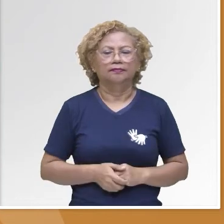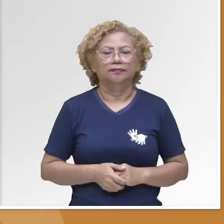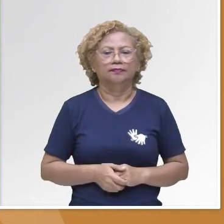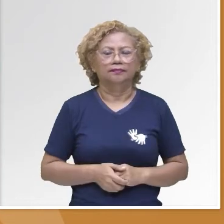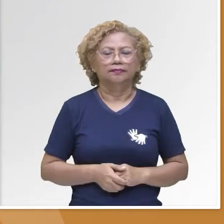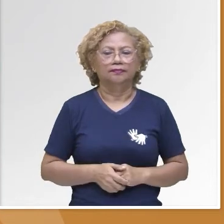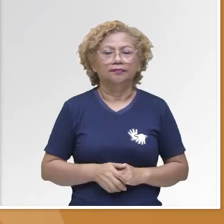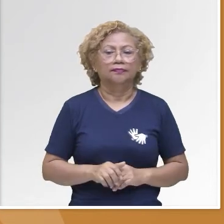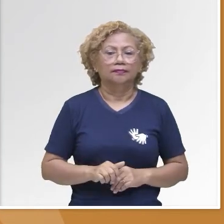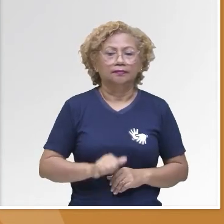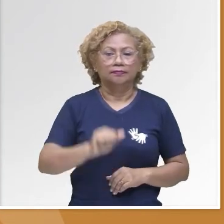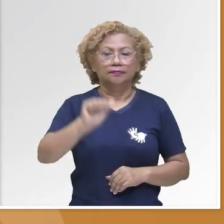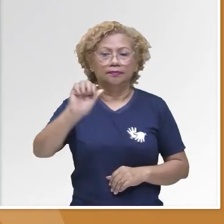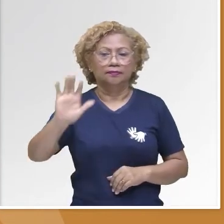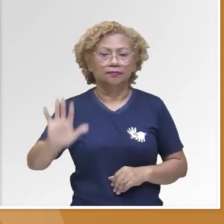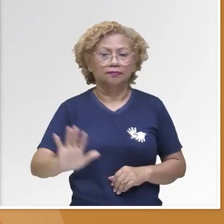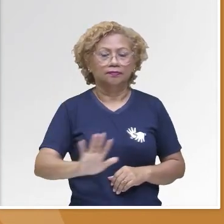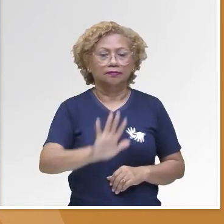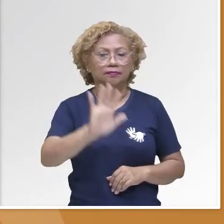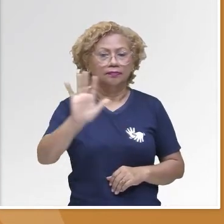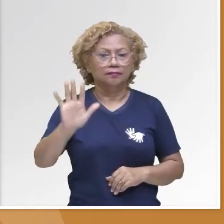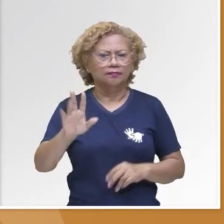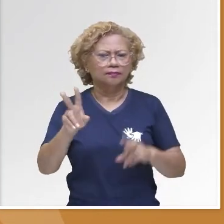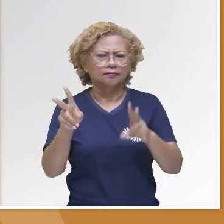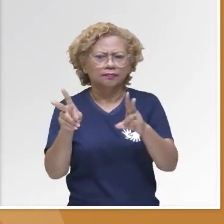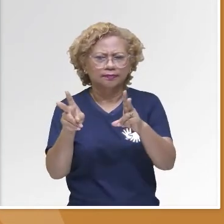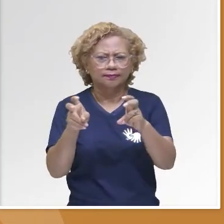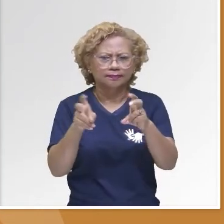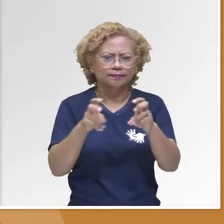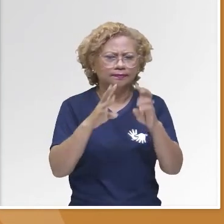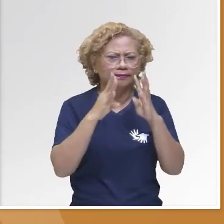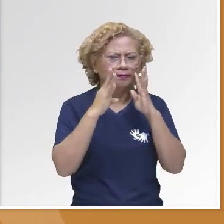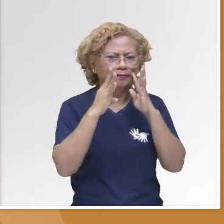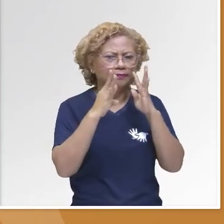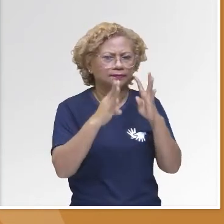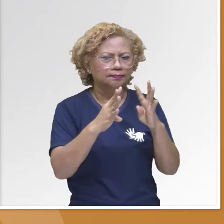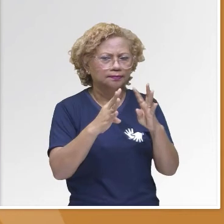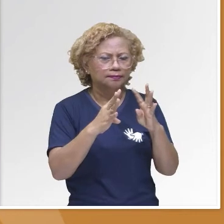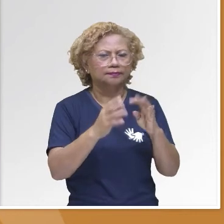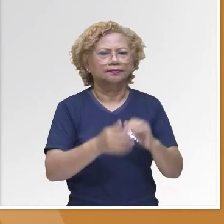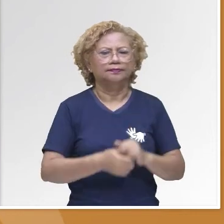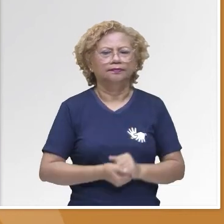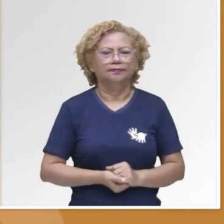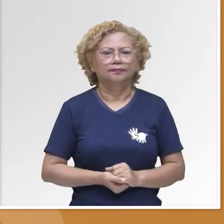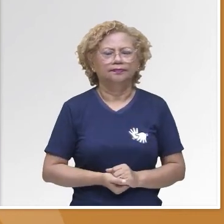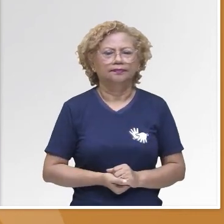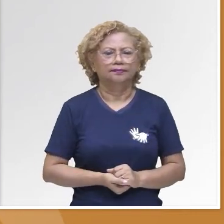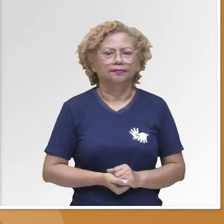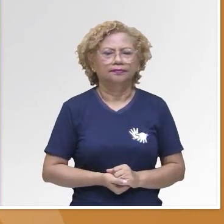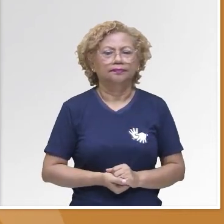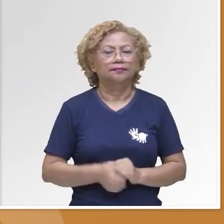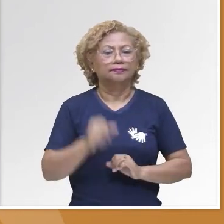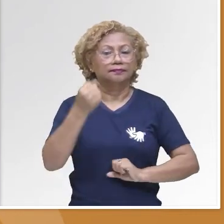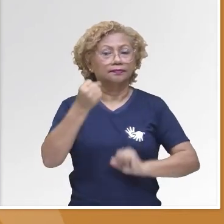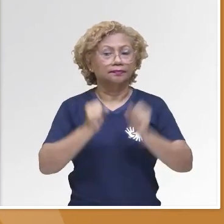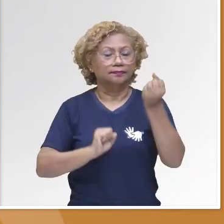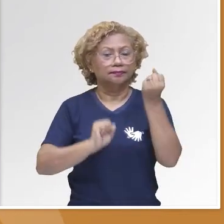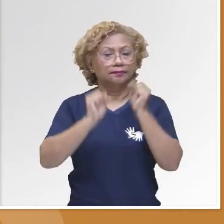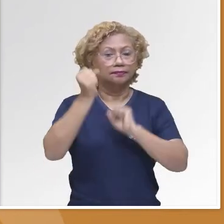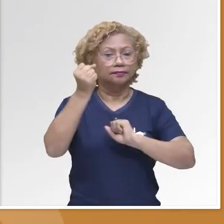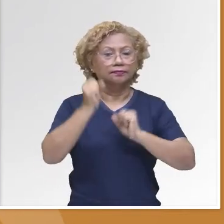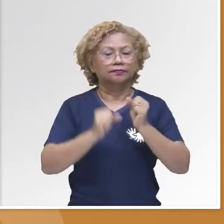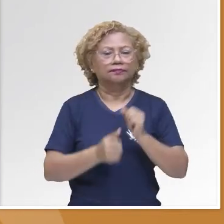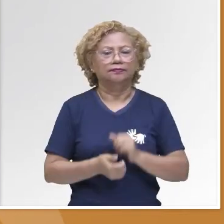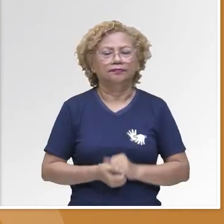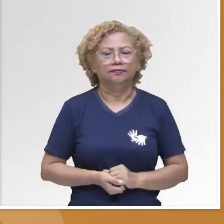gente verificar, tá? A questão das indústrias, tá? Nessa